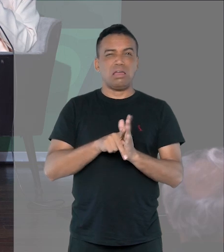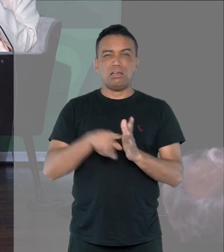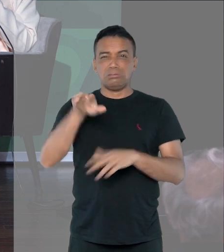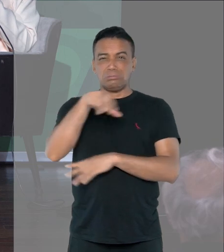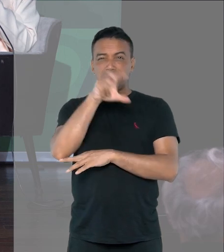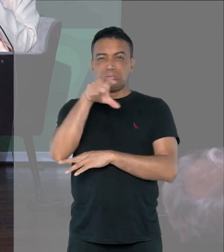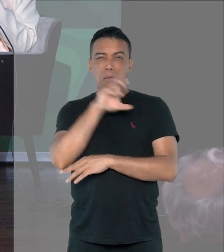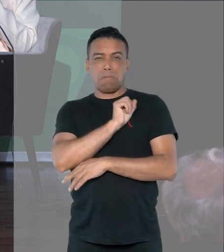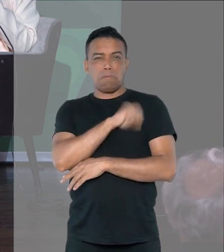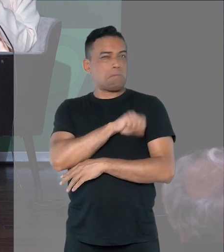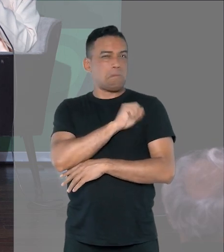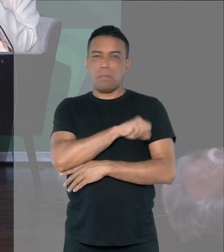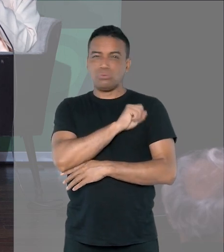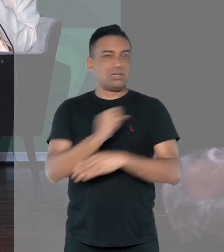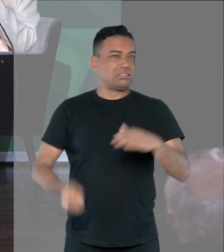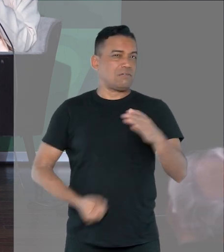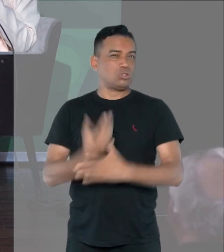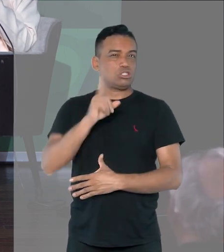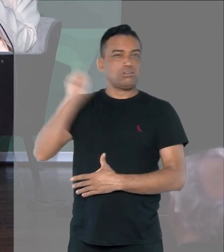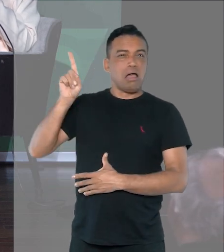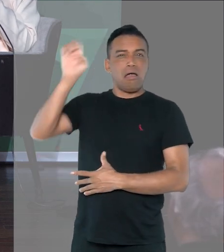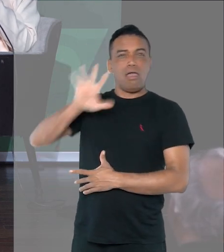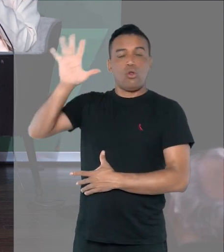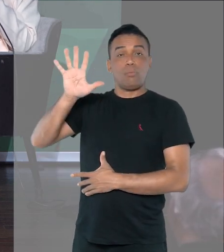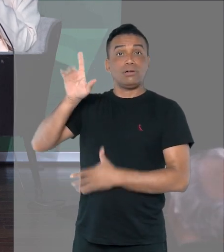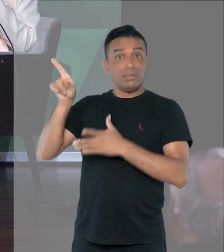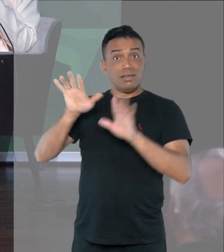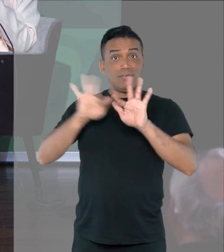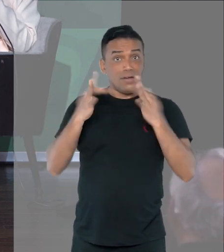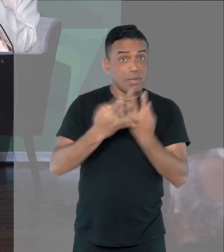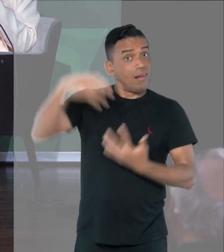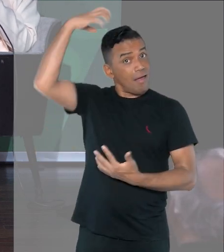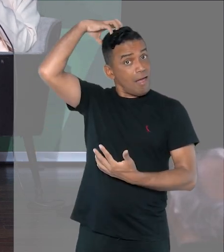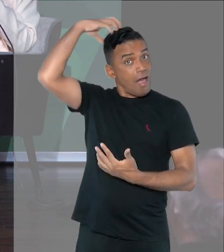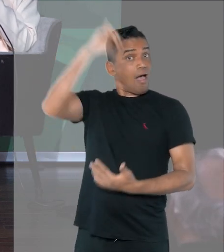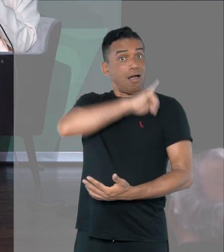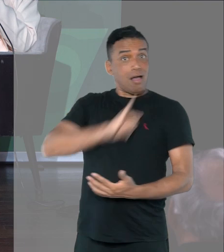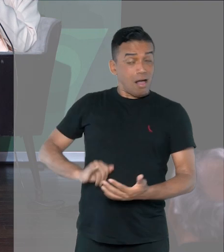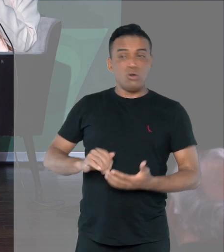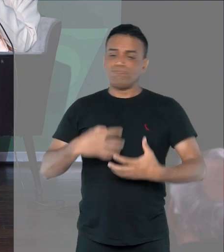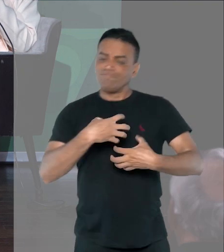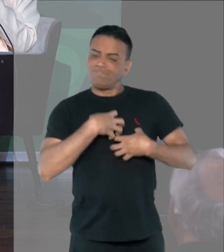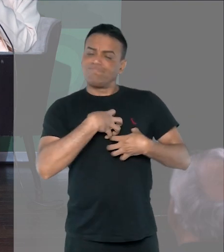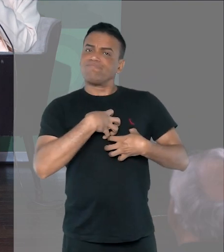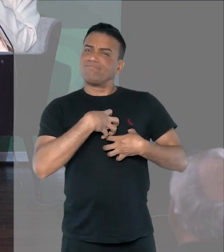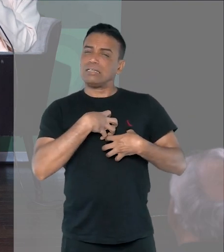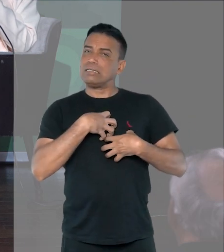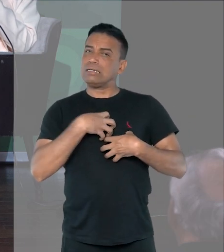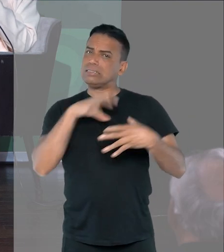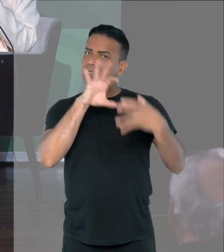já estava germinando de alguma maneira na Europa. E eles chegam lá imbuídos desse sentimento, quer dizer, muito